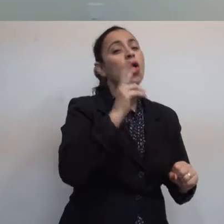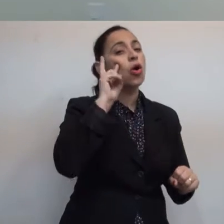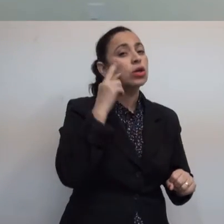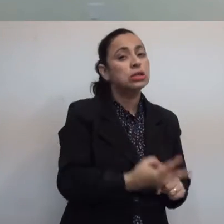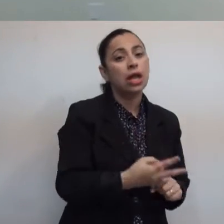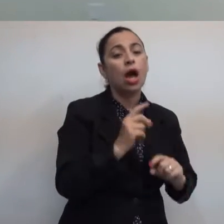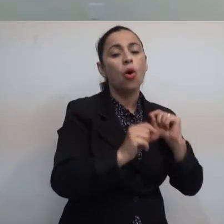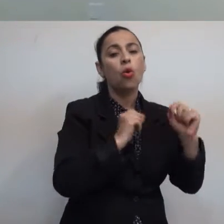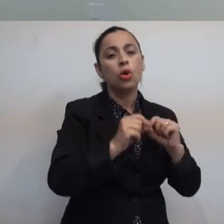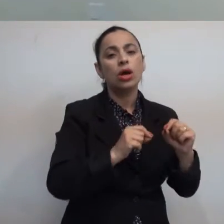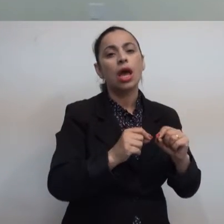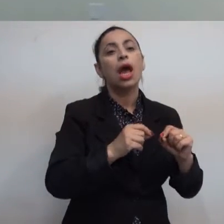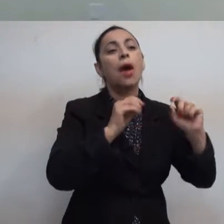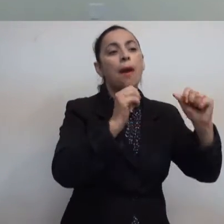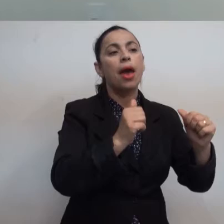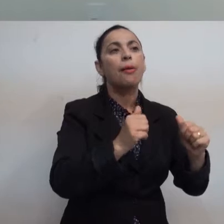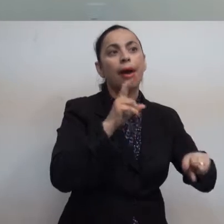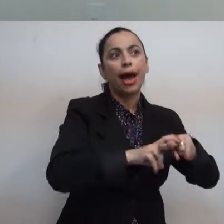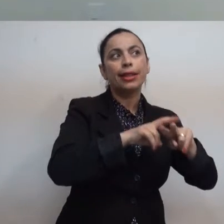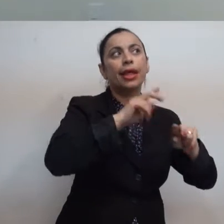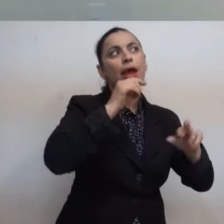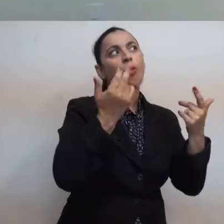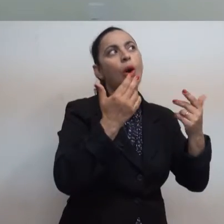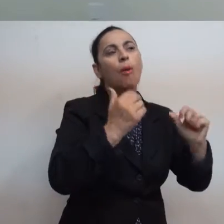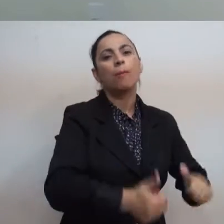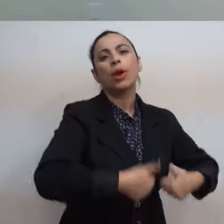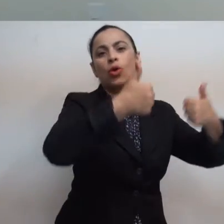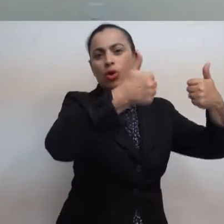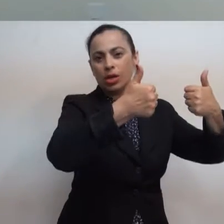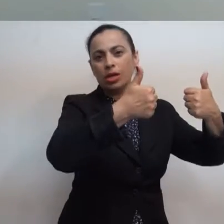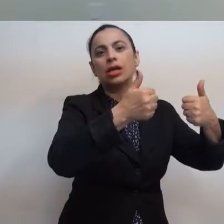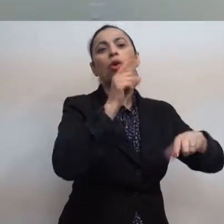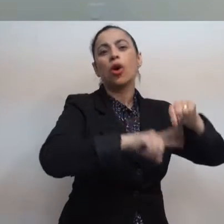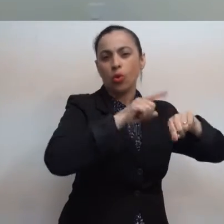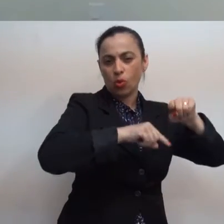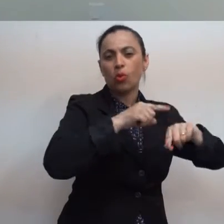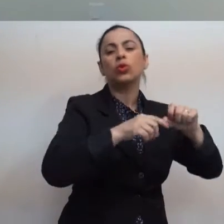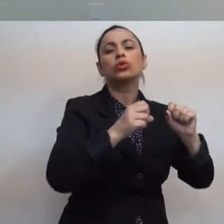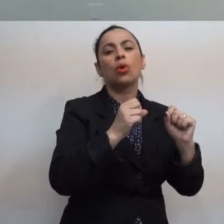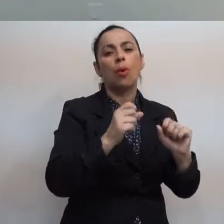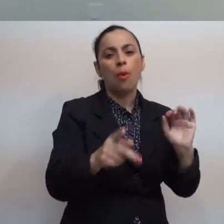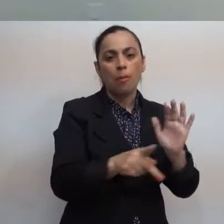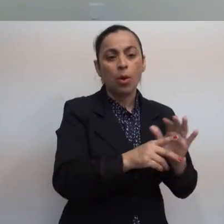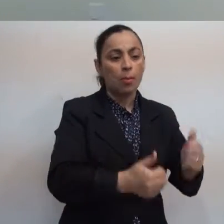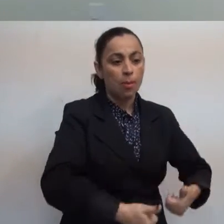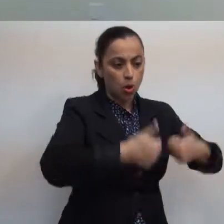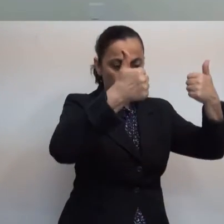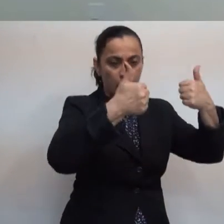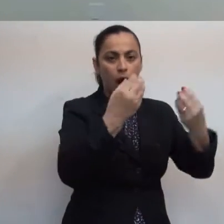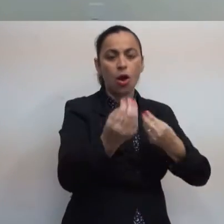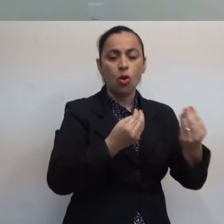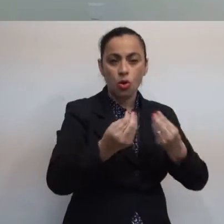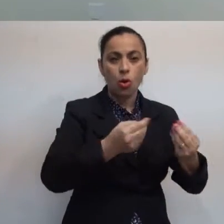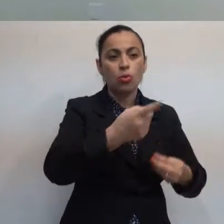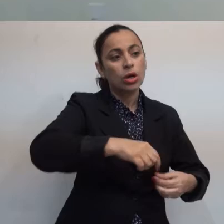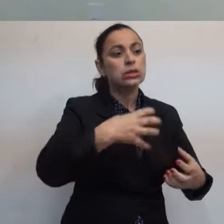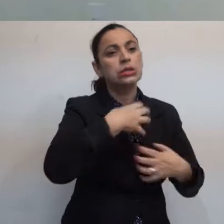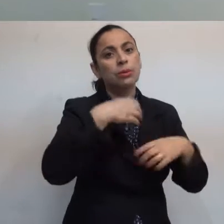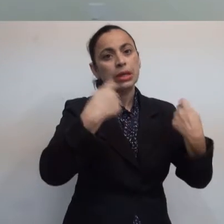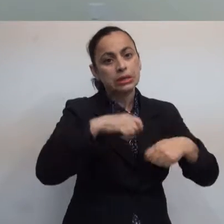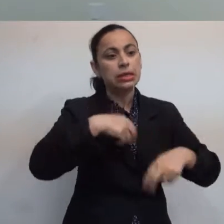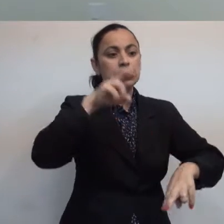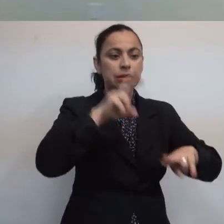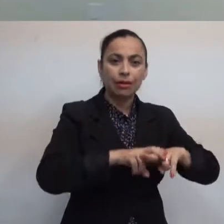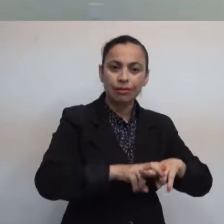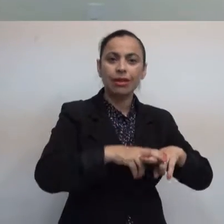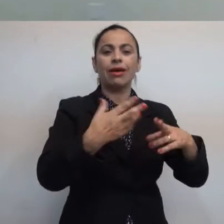considerar uma cadeira como uma melhoria, como um recurso que nós usamos para melhorar a partir do momento